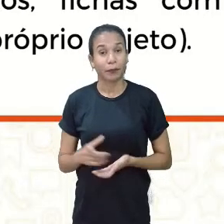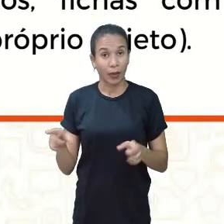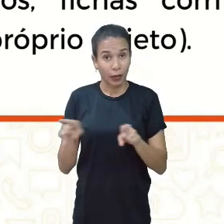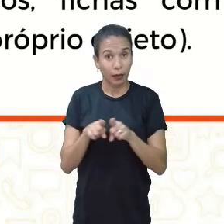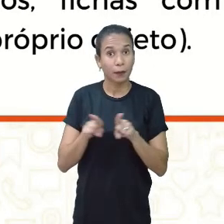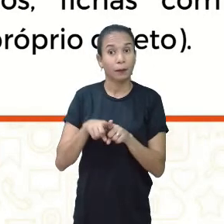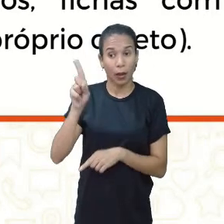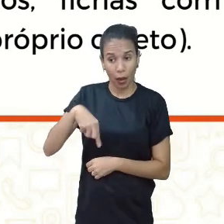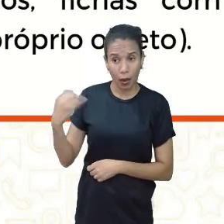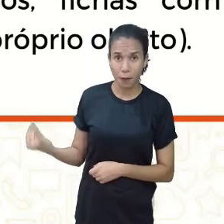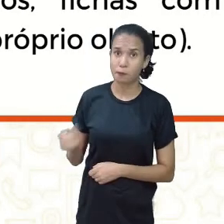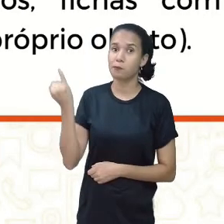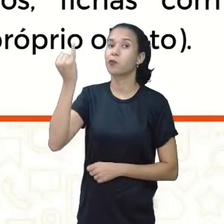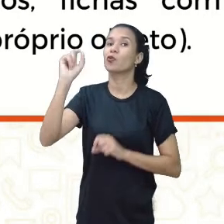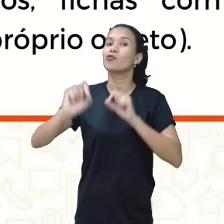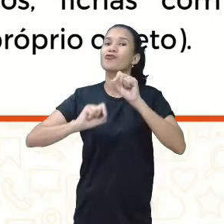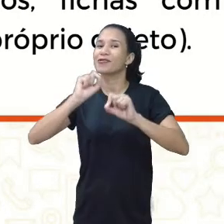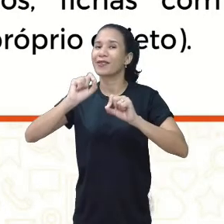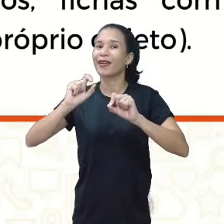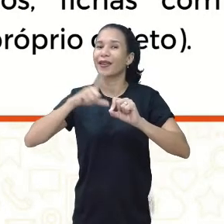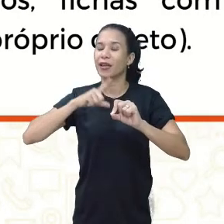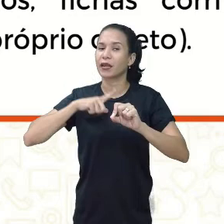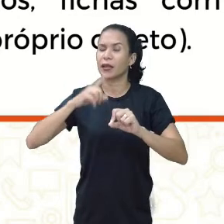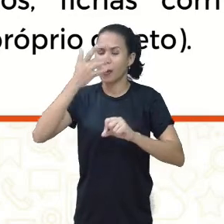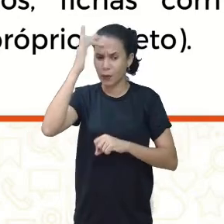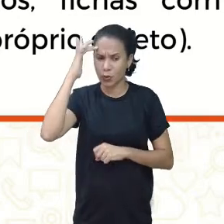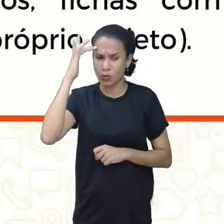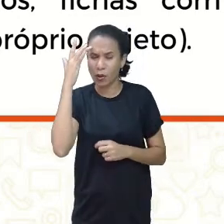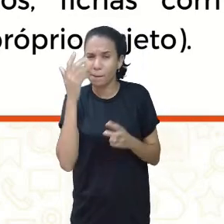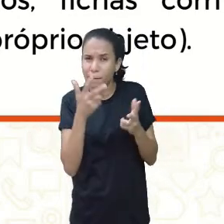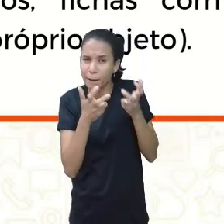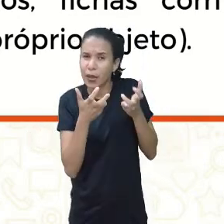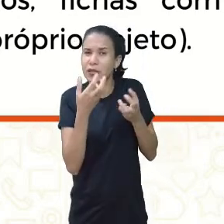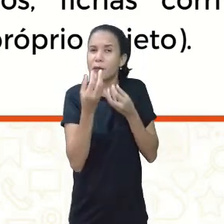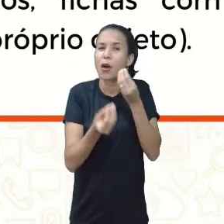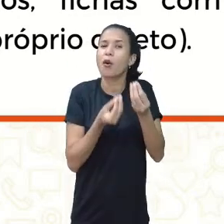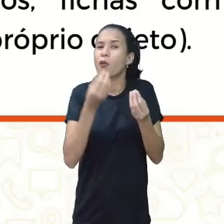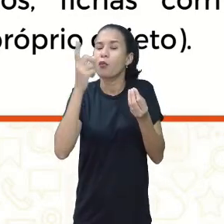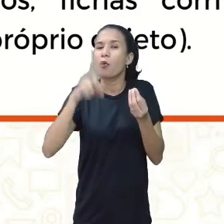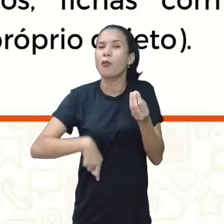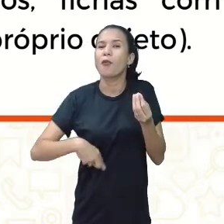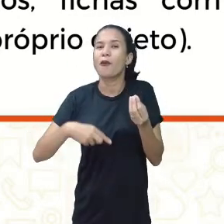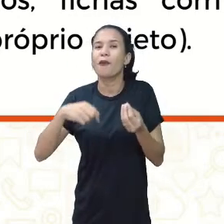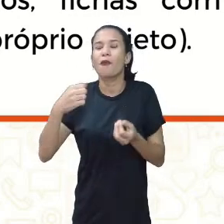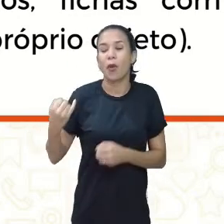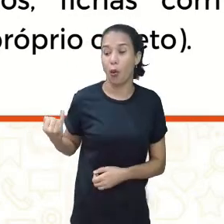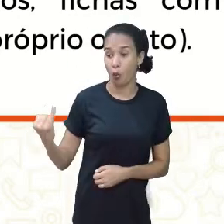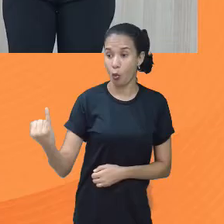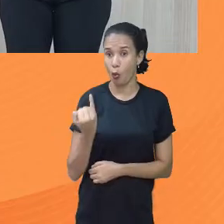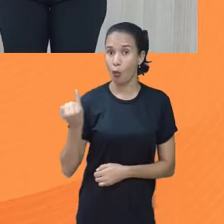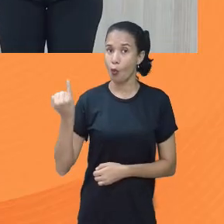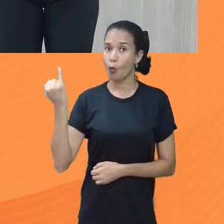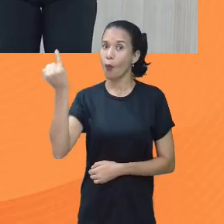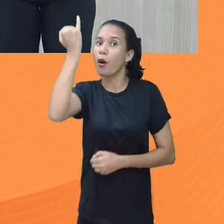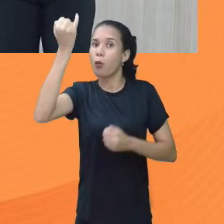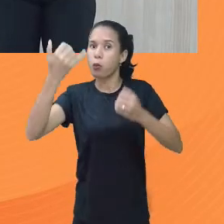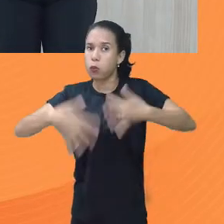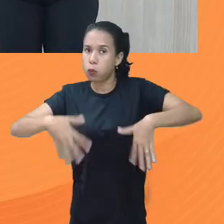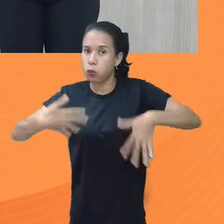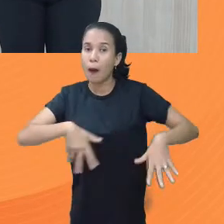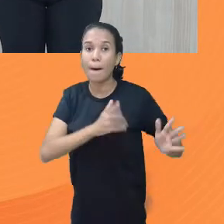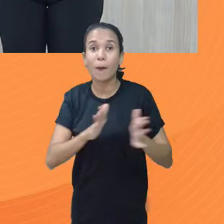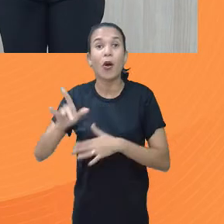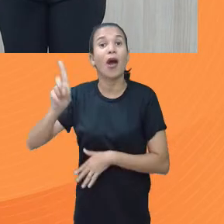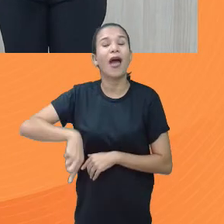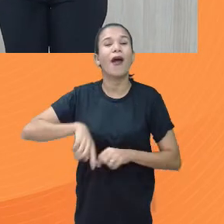Aspecto importante, obviamente, que talvez a gente em algumas situações perceba como o aspecto mais fundamental desse processo todo, que é